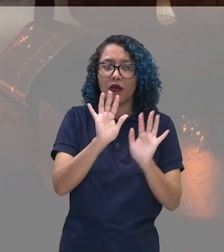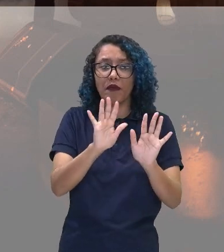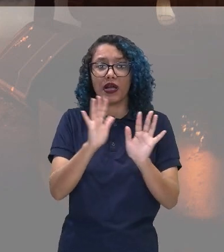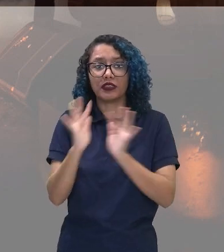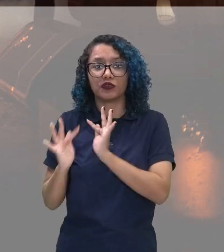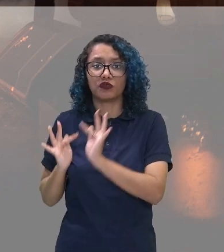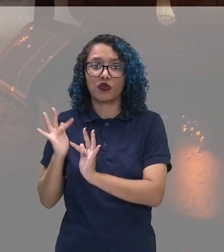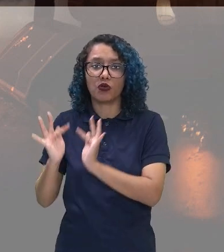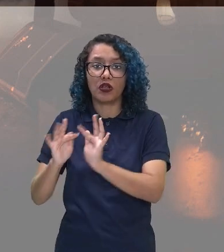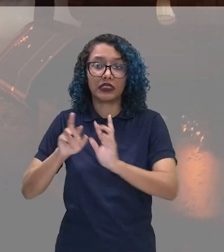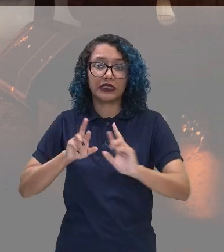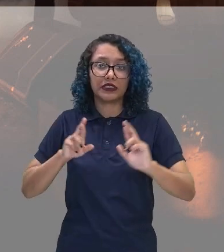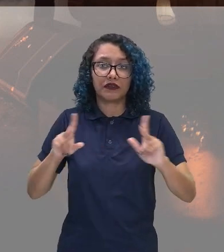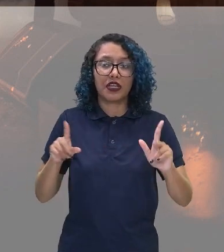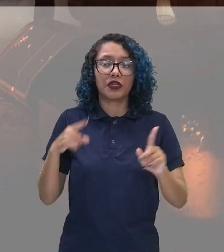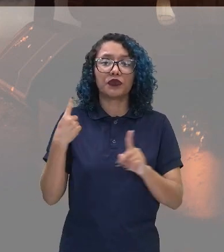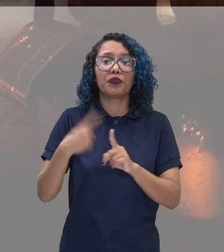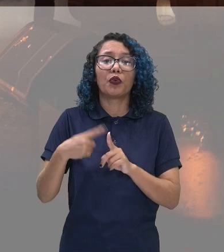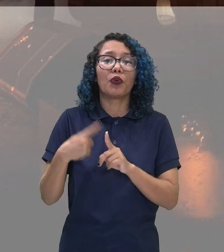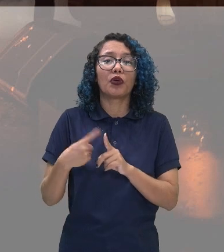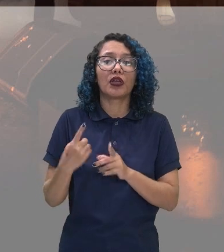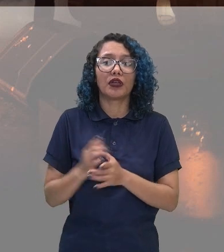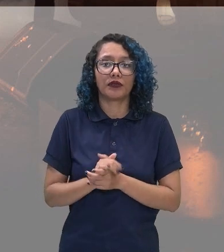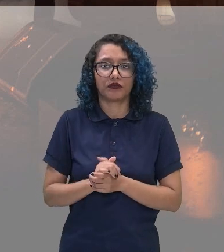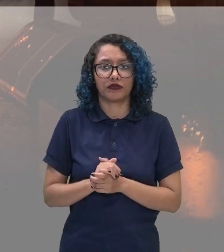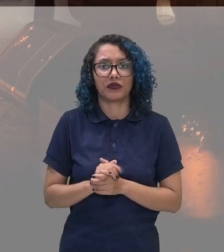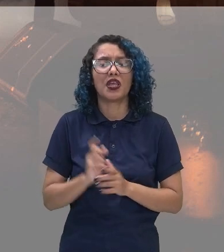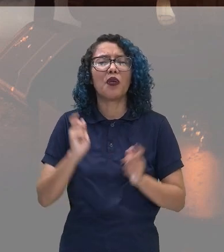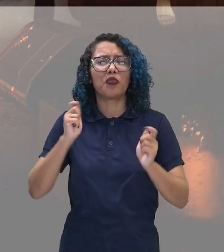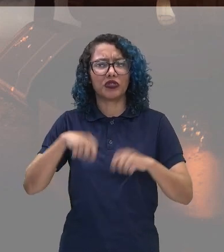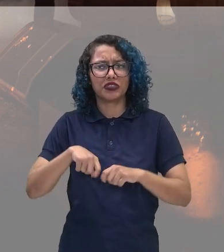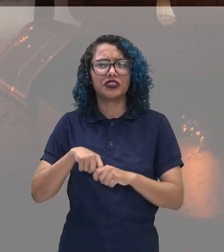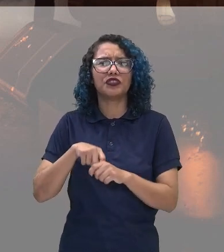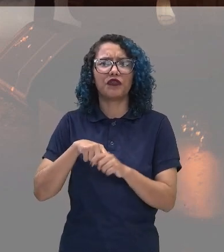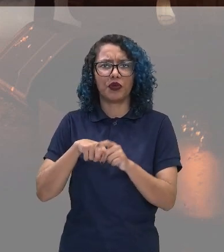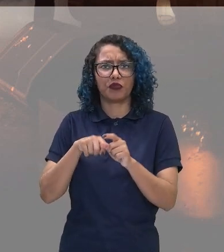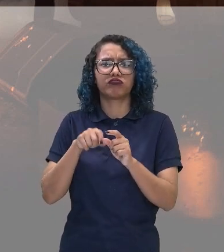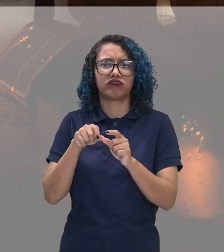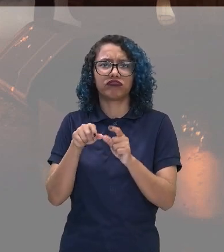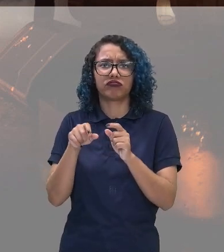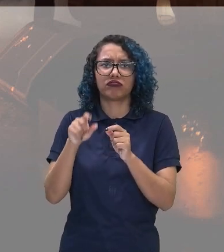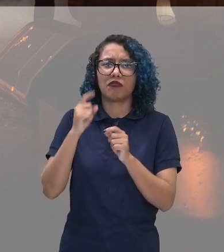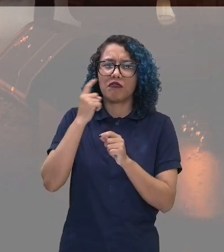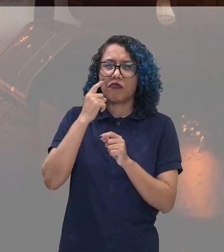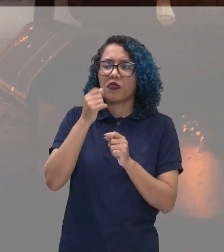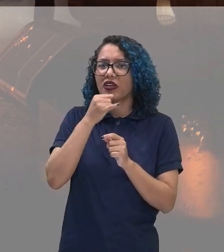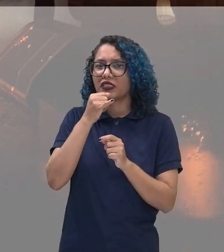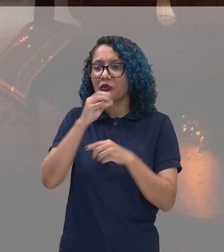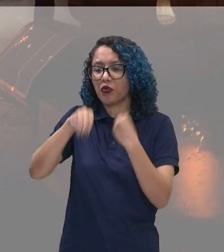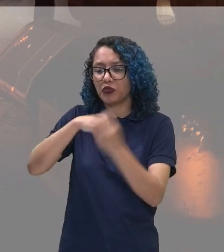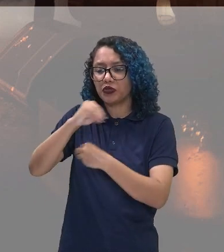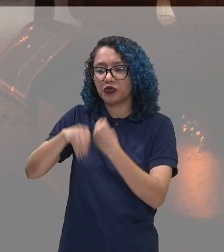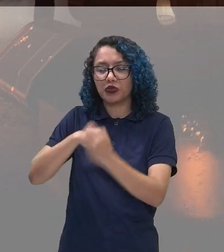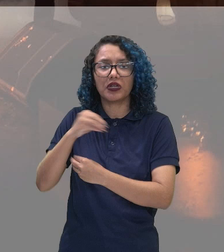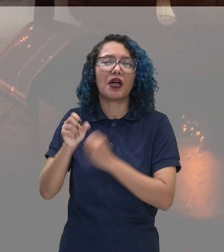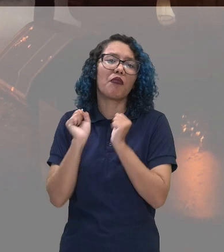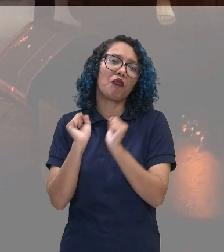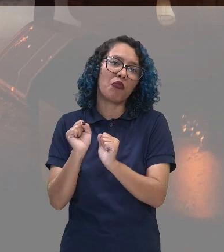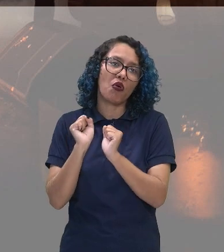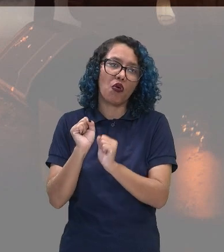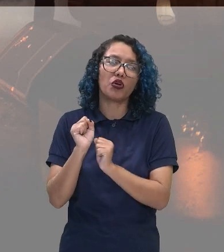já tem um diferencial, ele pode pegar bastante influência, já colocar alguns elementos